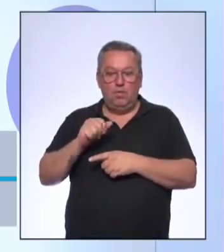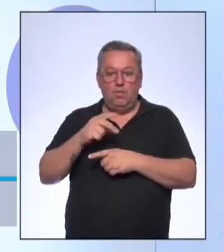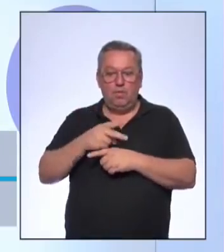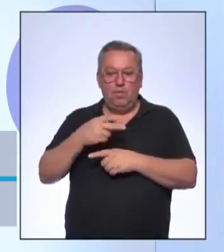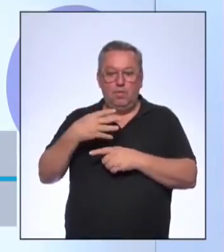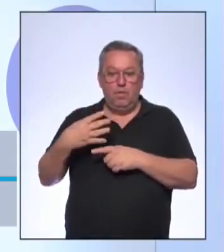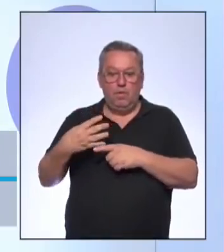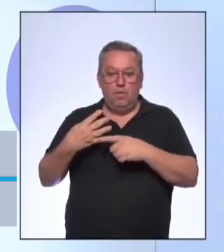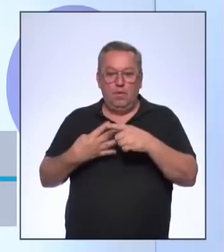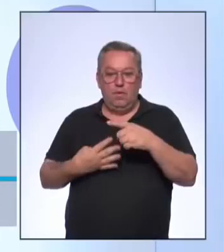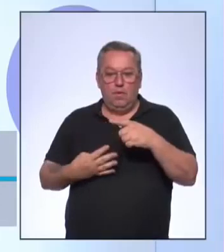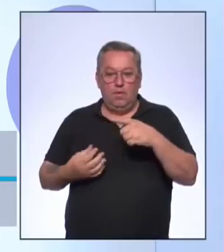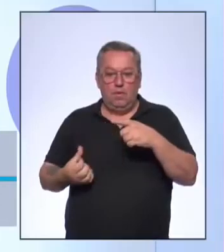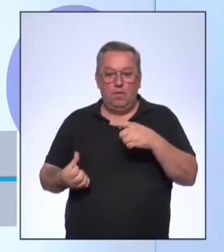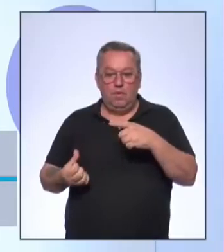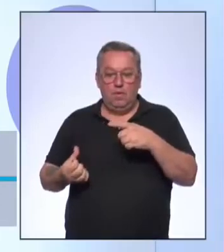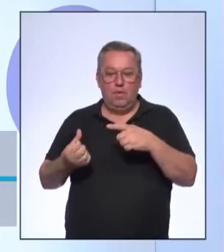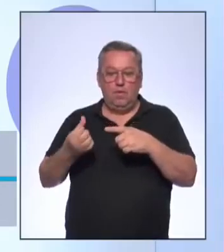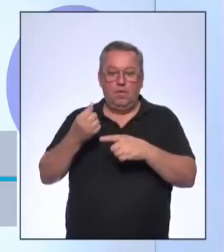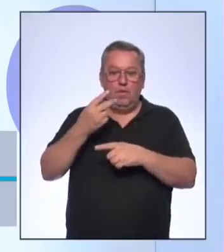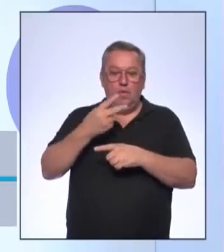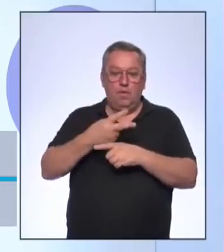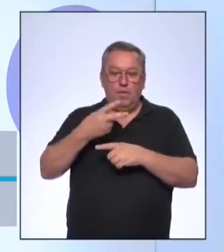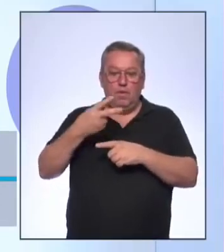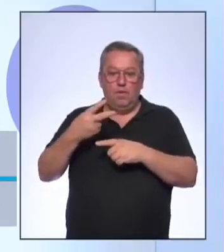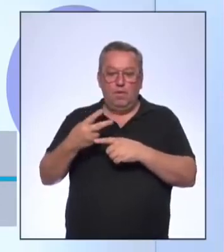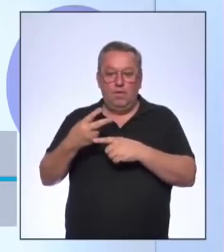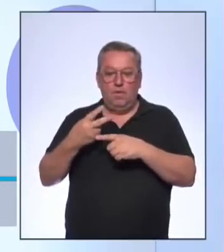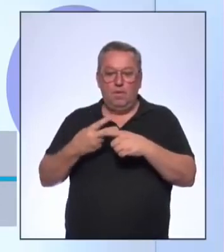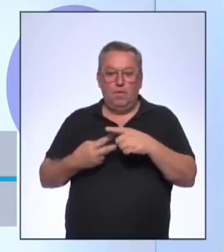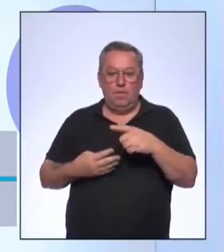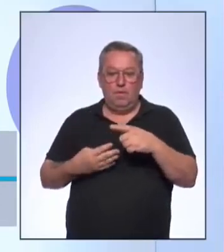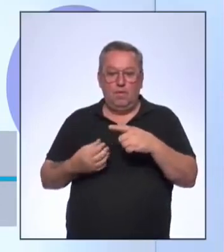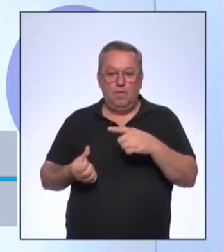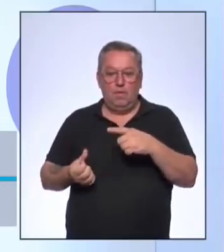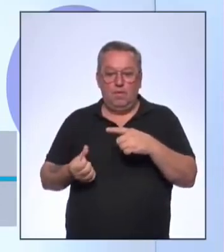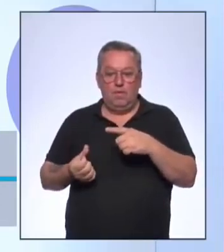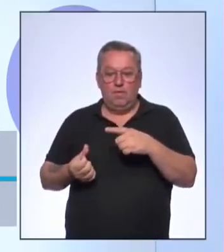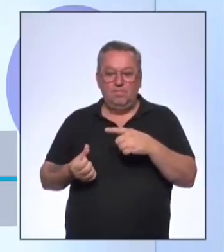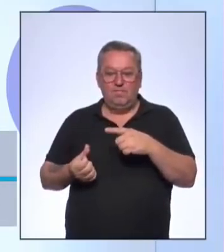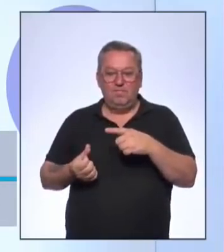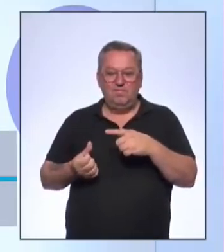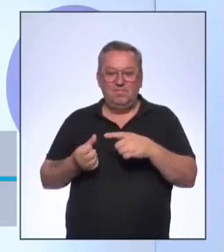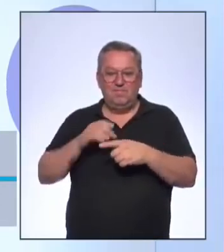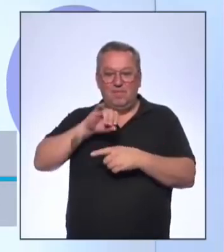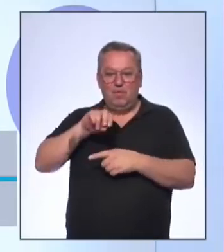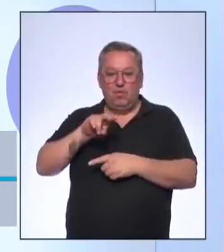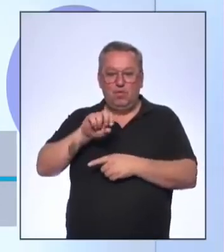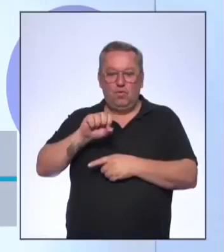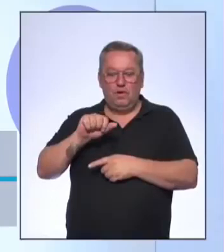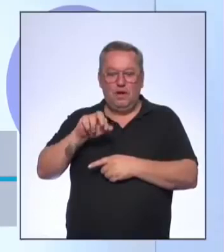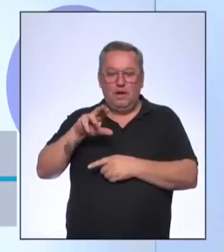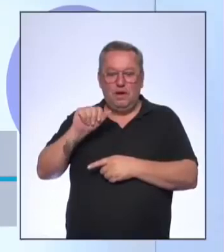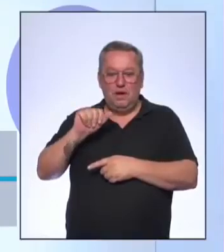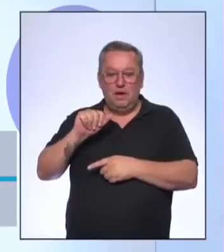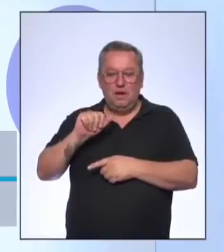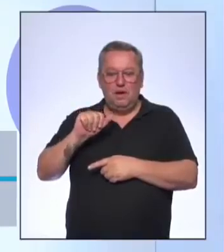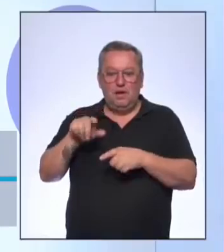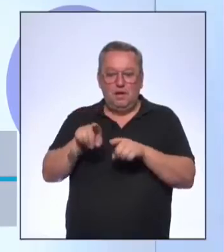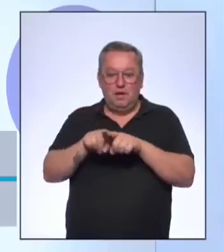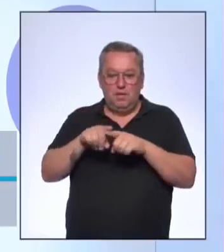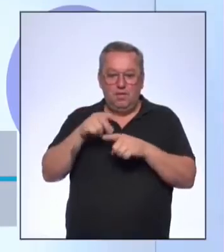sobre 46 e 22 sobre 46. Jussara, Islane, Maria Clara, 22